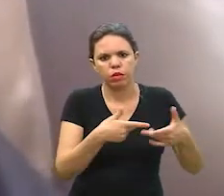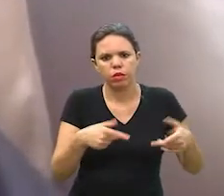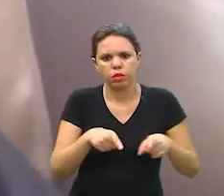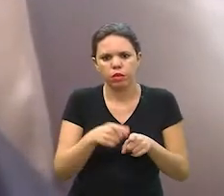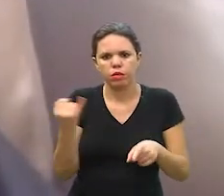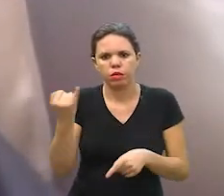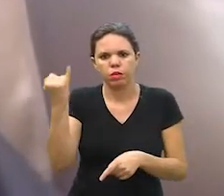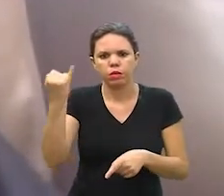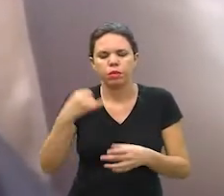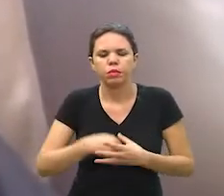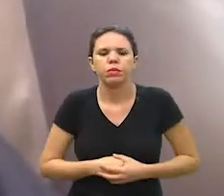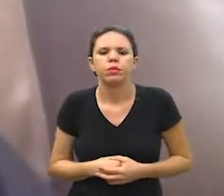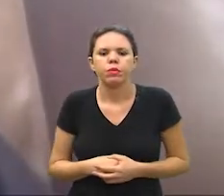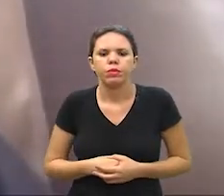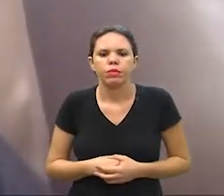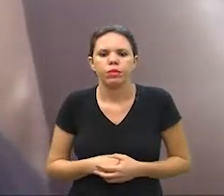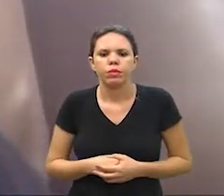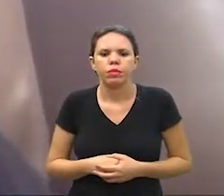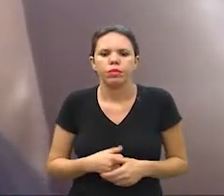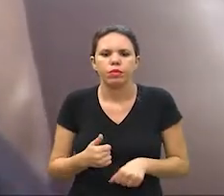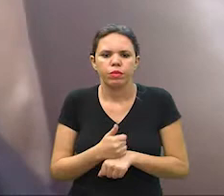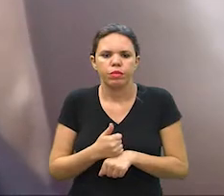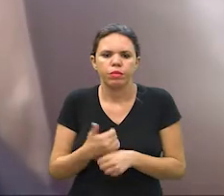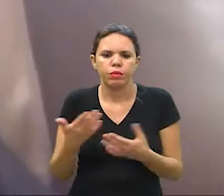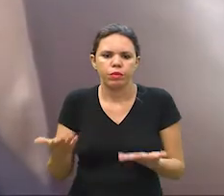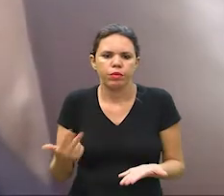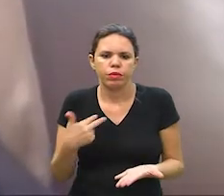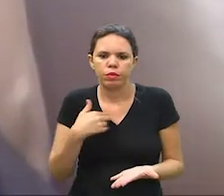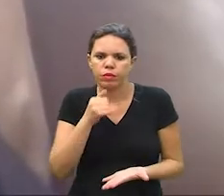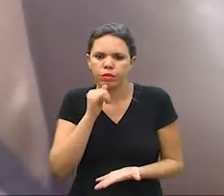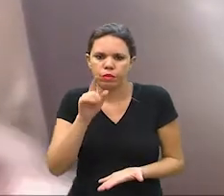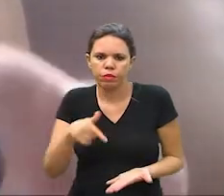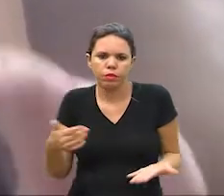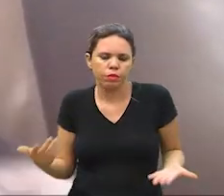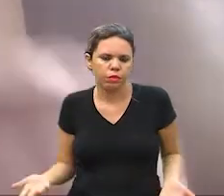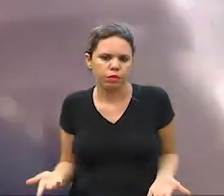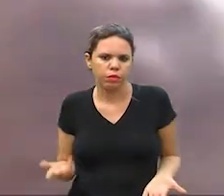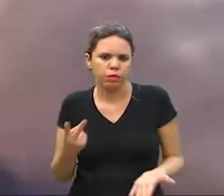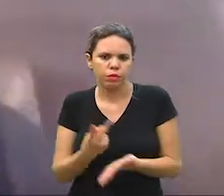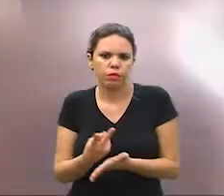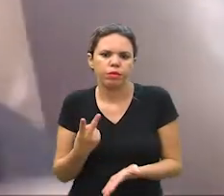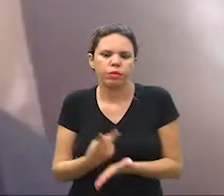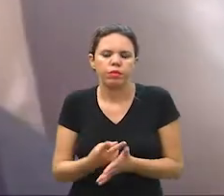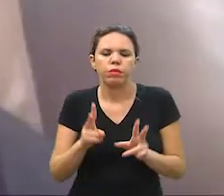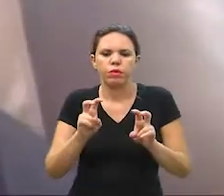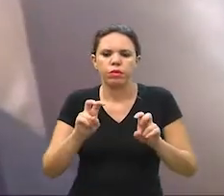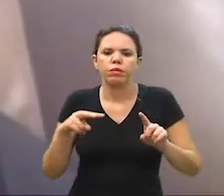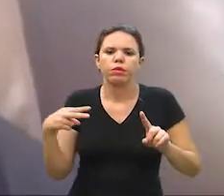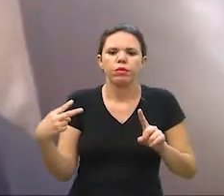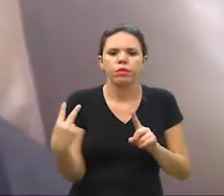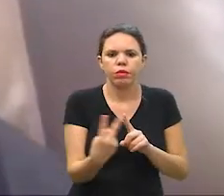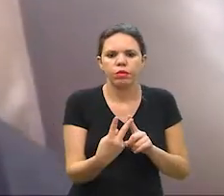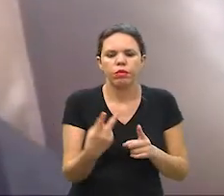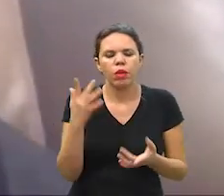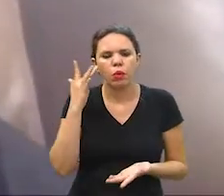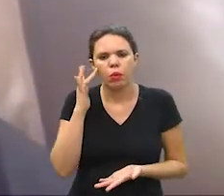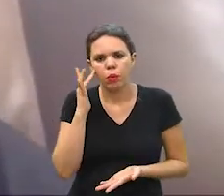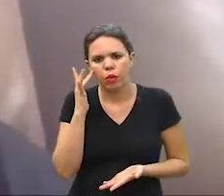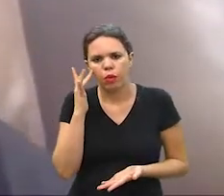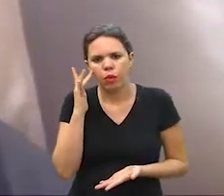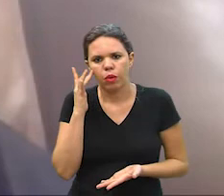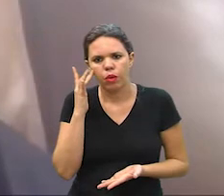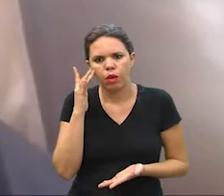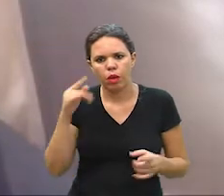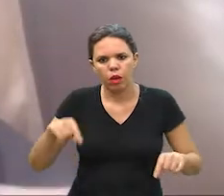coisa importante, porque os especialistas estão aí, então não pode. Isso, mesmo nesse aspecto, que eu acho que é